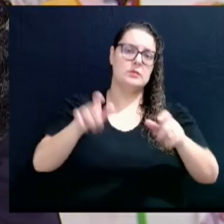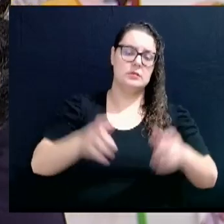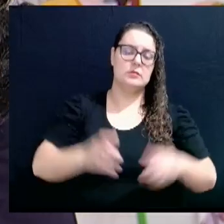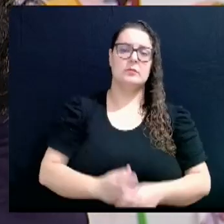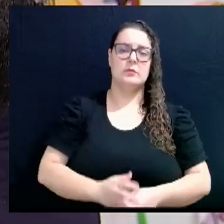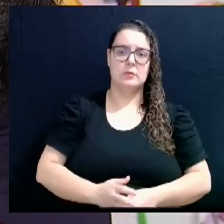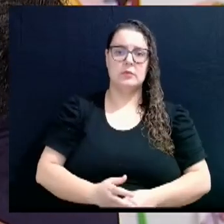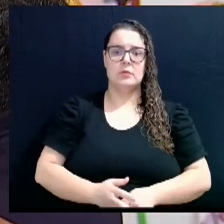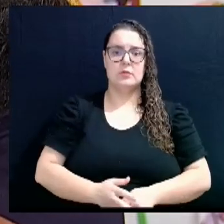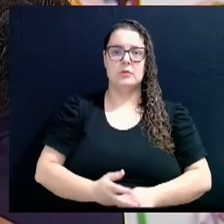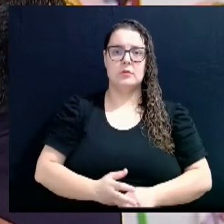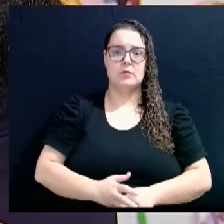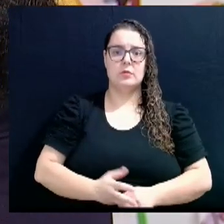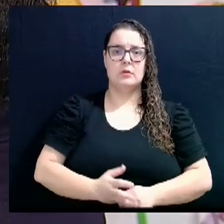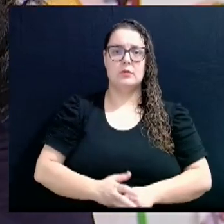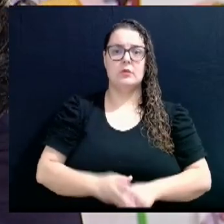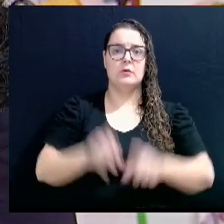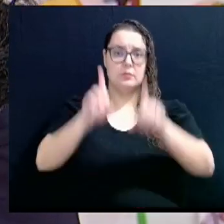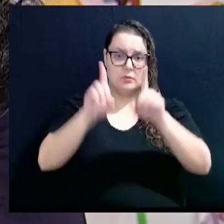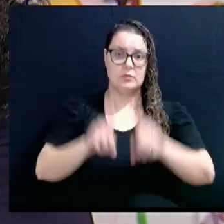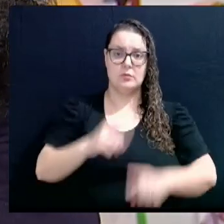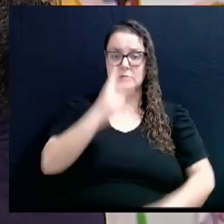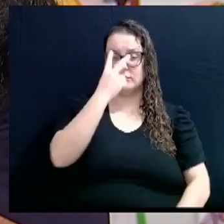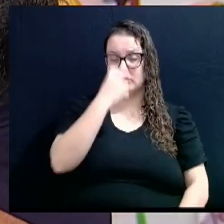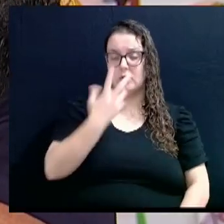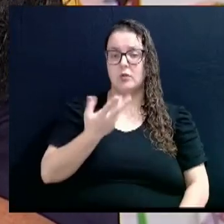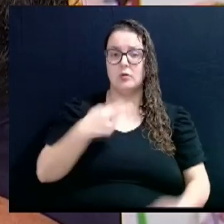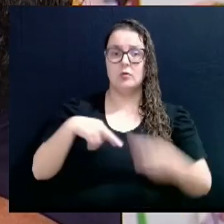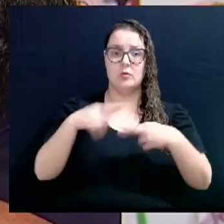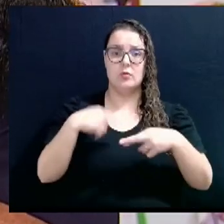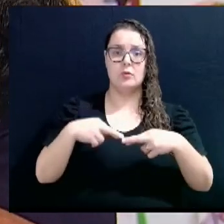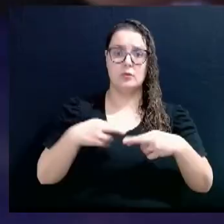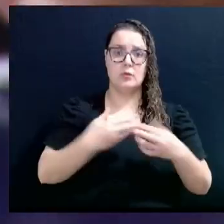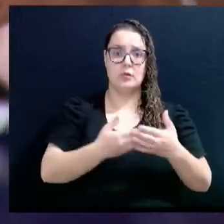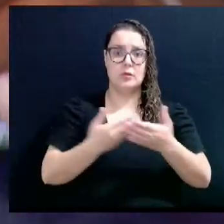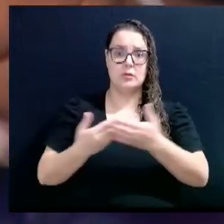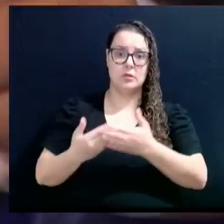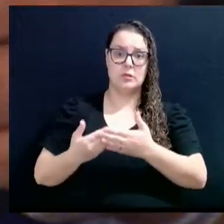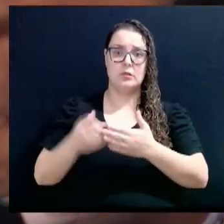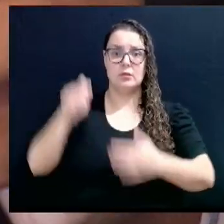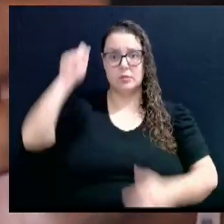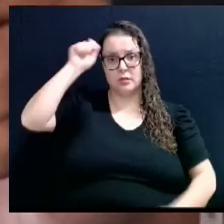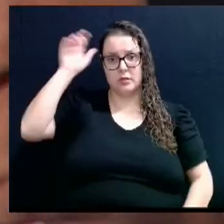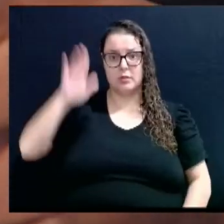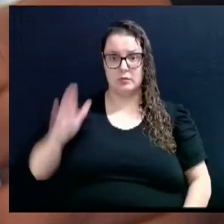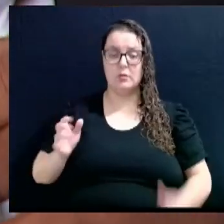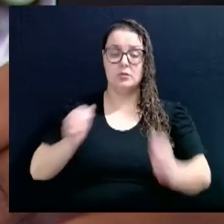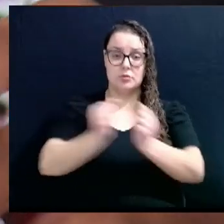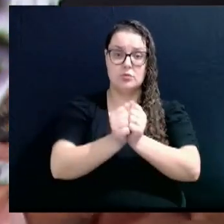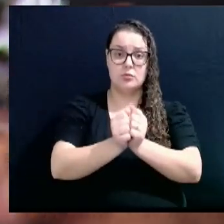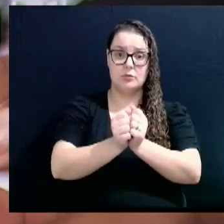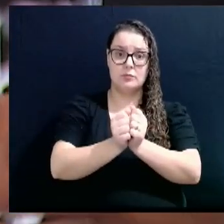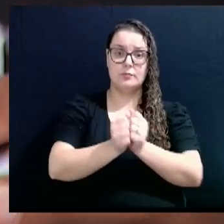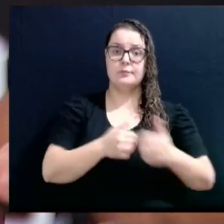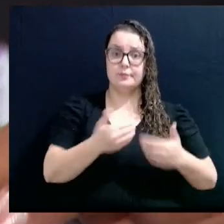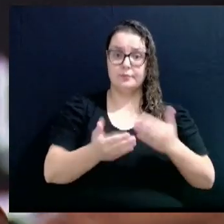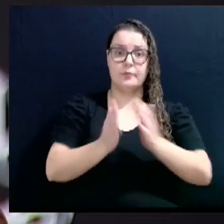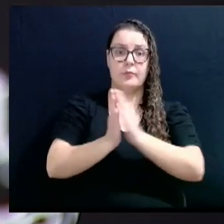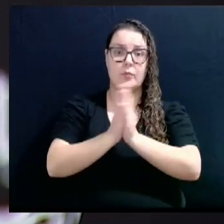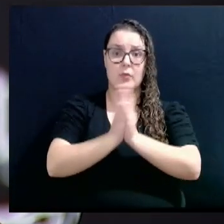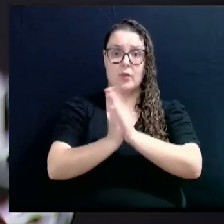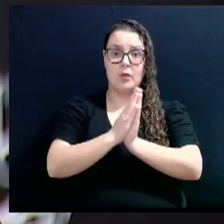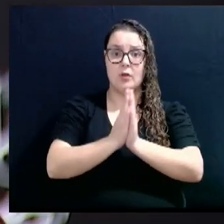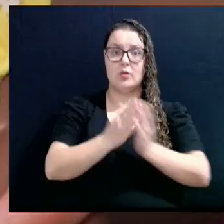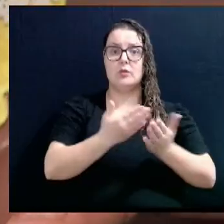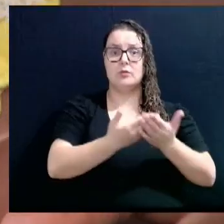deficientes visual com relações aos estudos e à africanidade juntos. Através dessas bonecas, os estudantes têm a